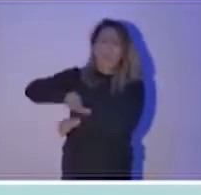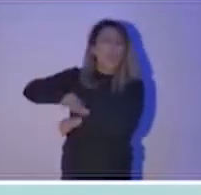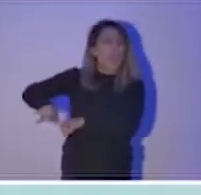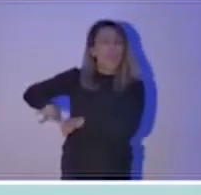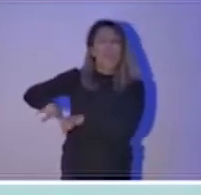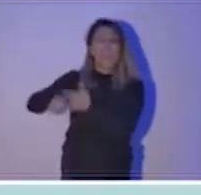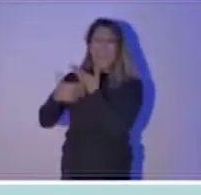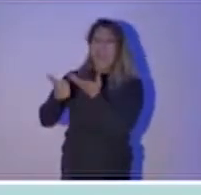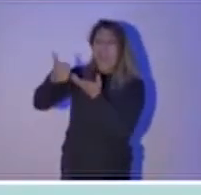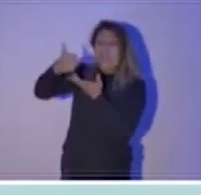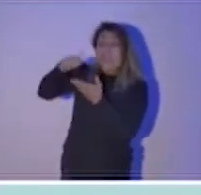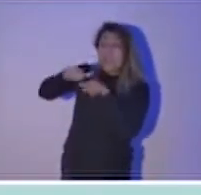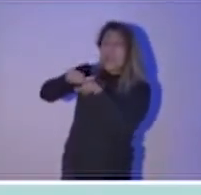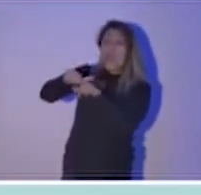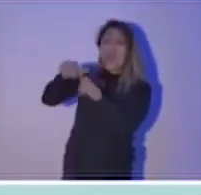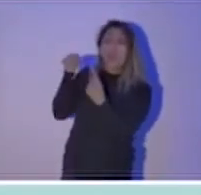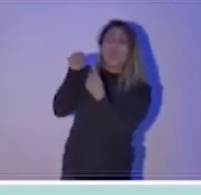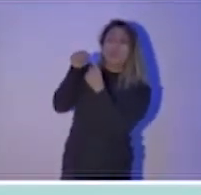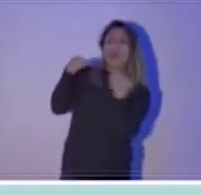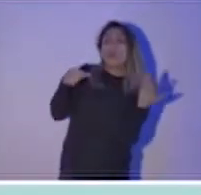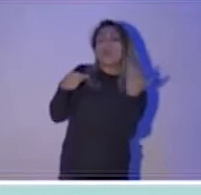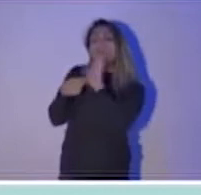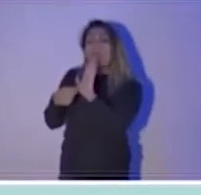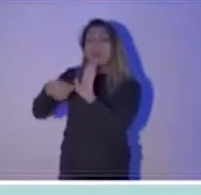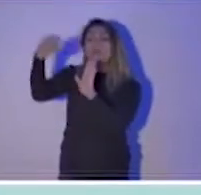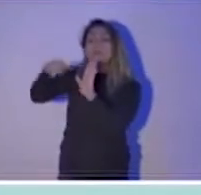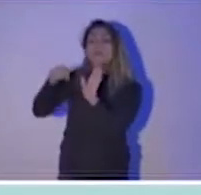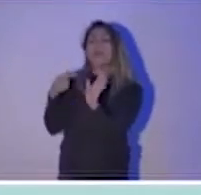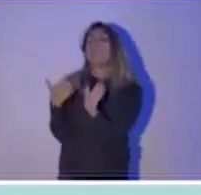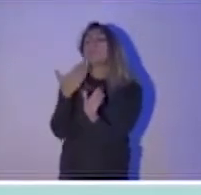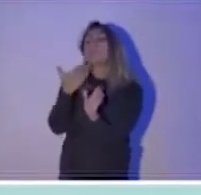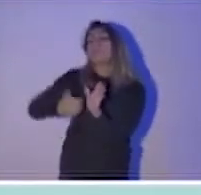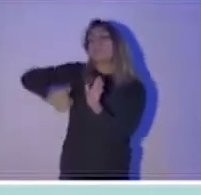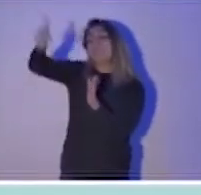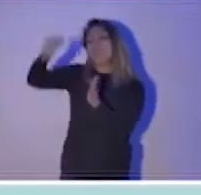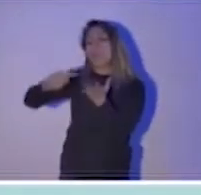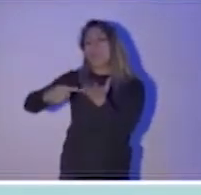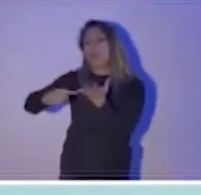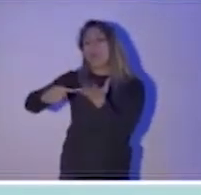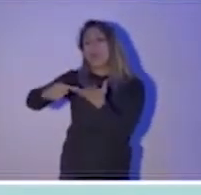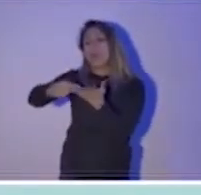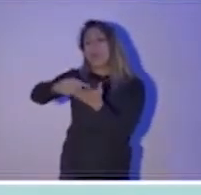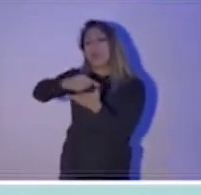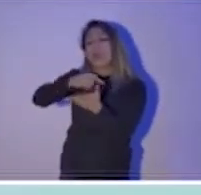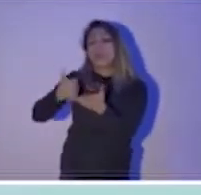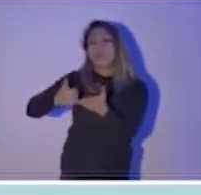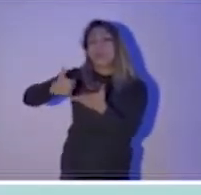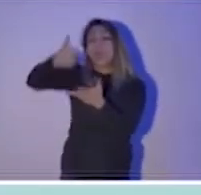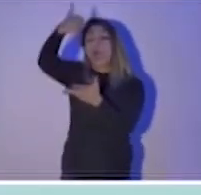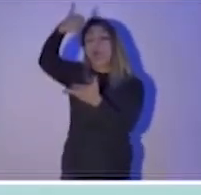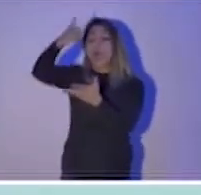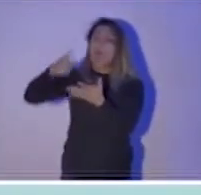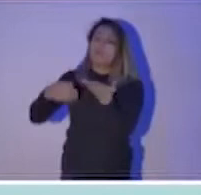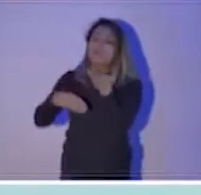sinalizar onde é que eu preciso ser melhor, o que, que eu já estou fazendo bem, né? Estava vendo a última pesquisa do IED, que saiu